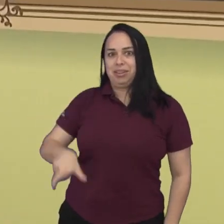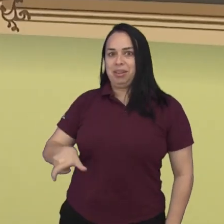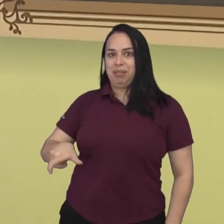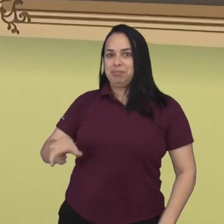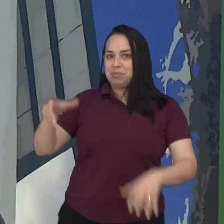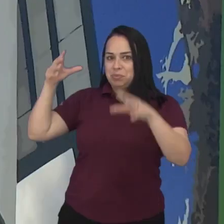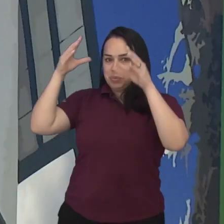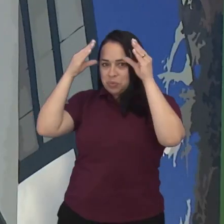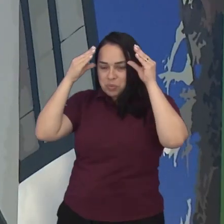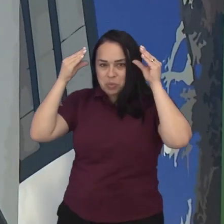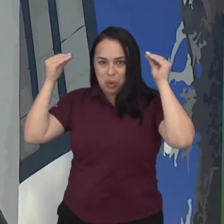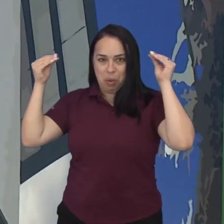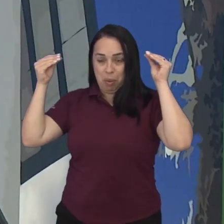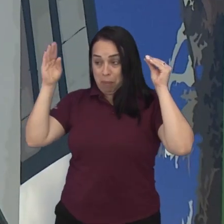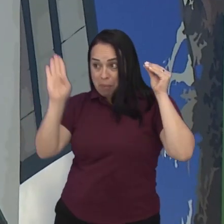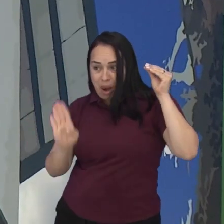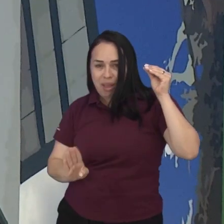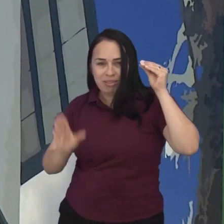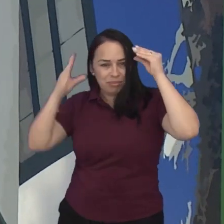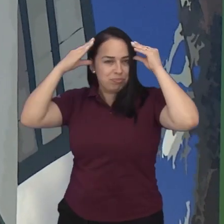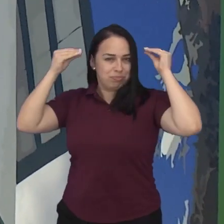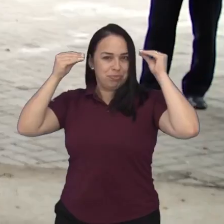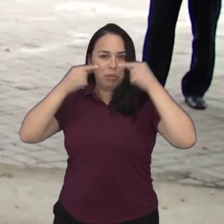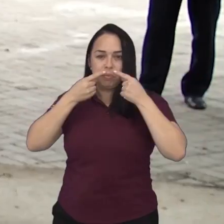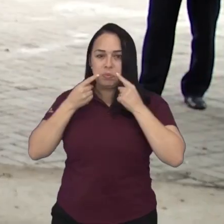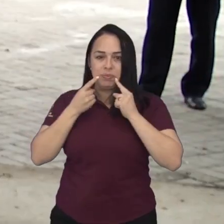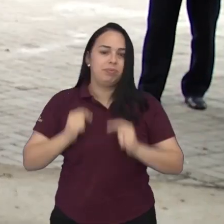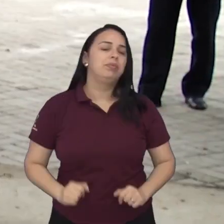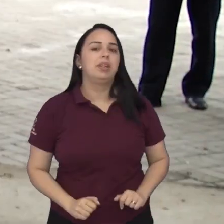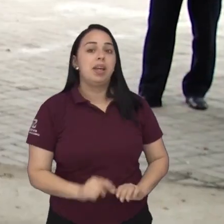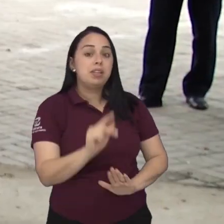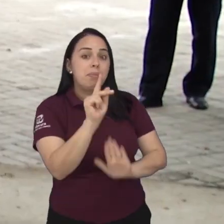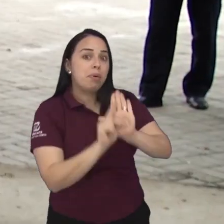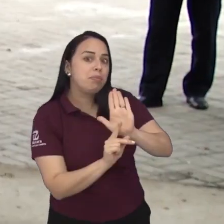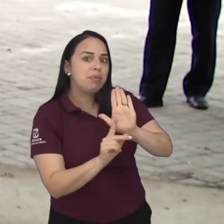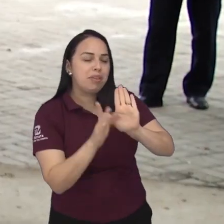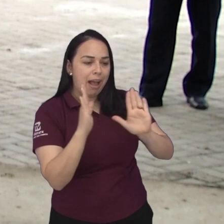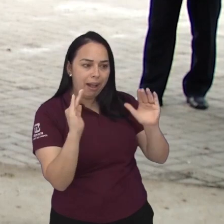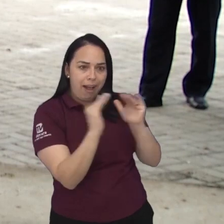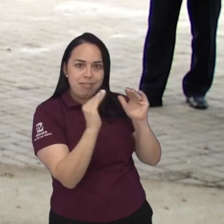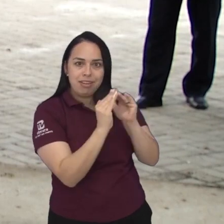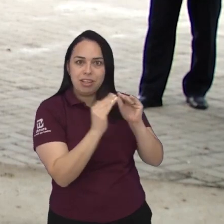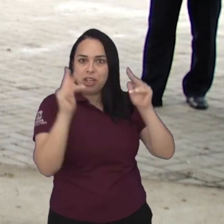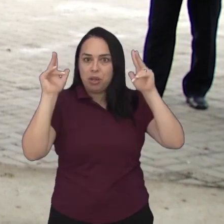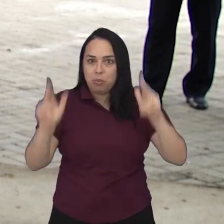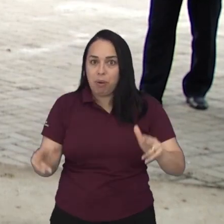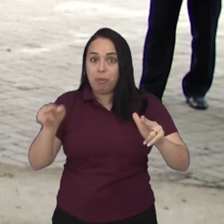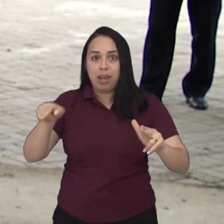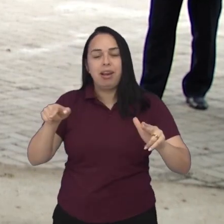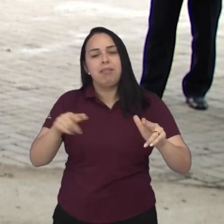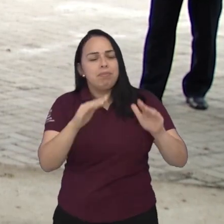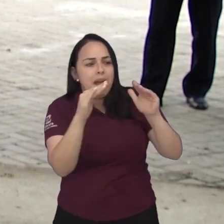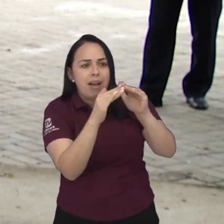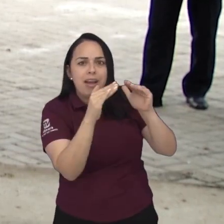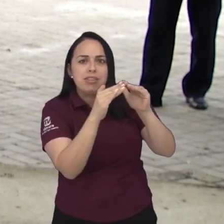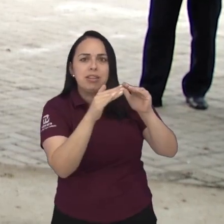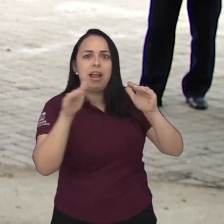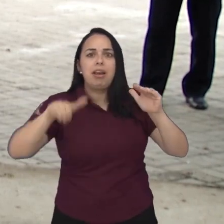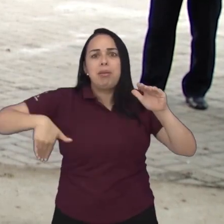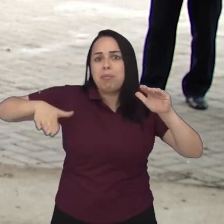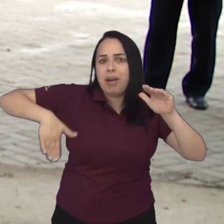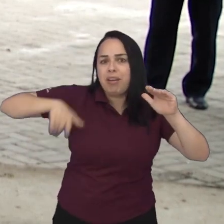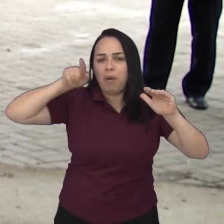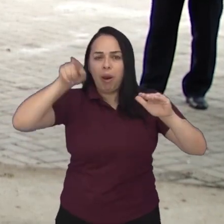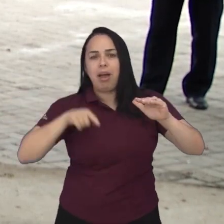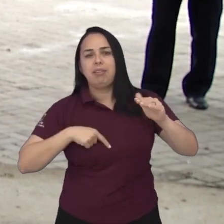da humanidade, o brasileiro Santos Dumont. Esse projeto do Santos Dumont era a casa de verão dele, na cidade de